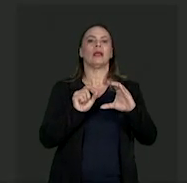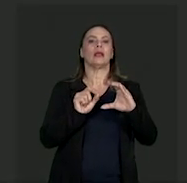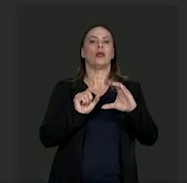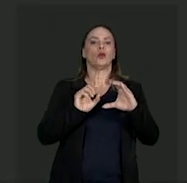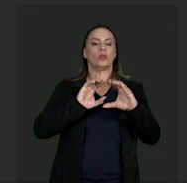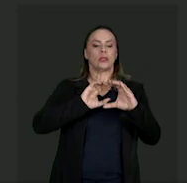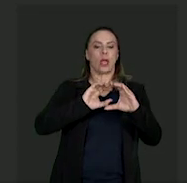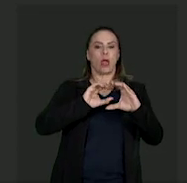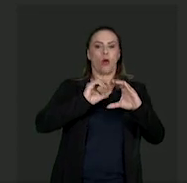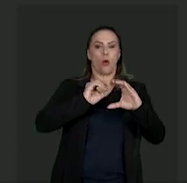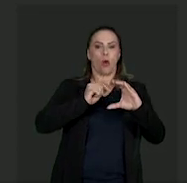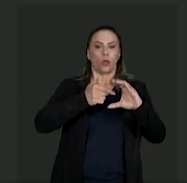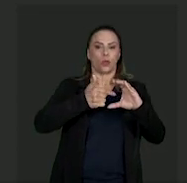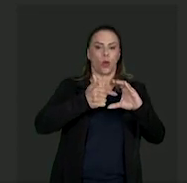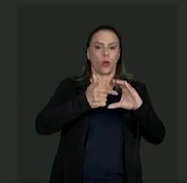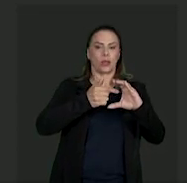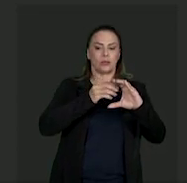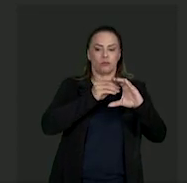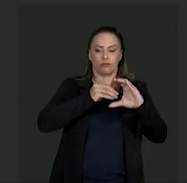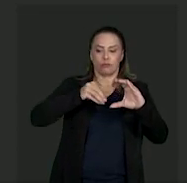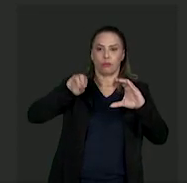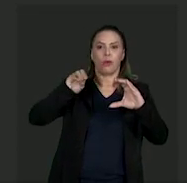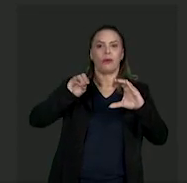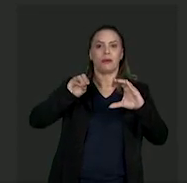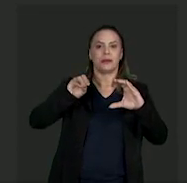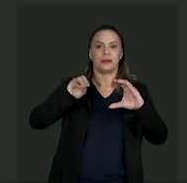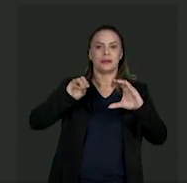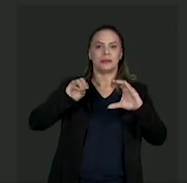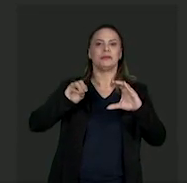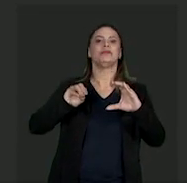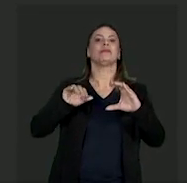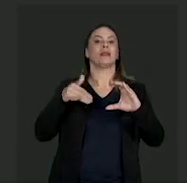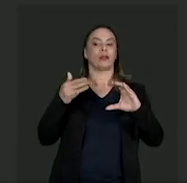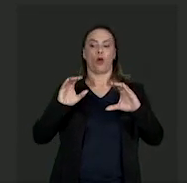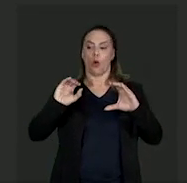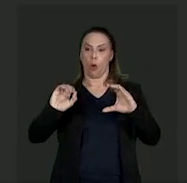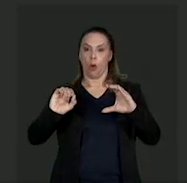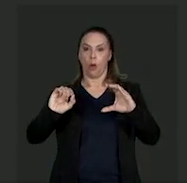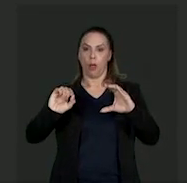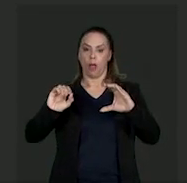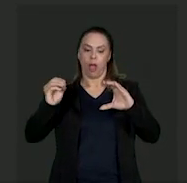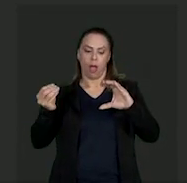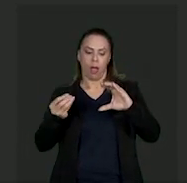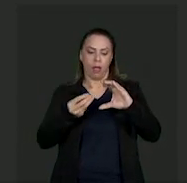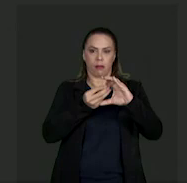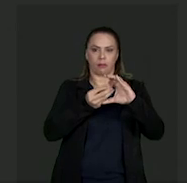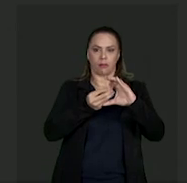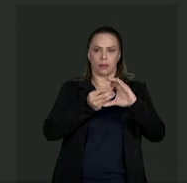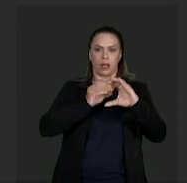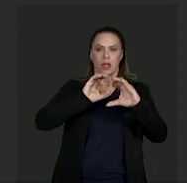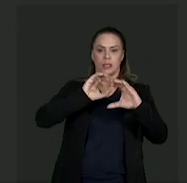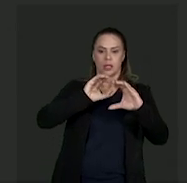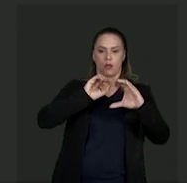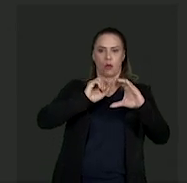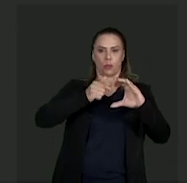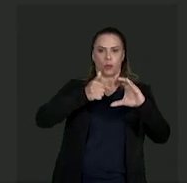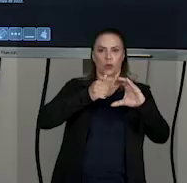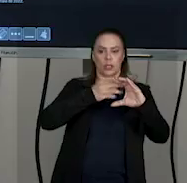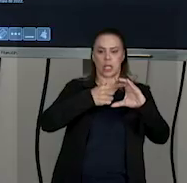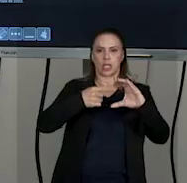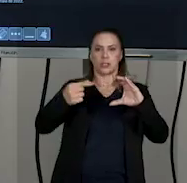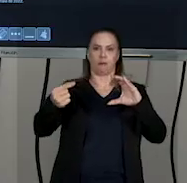carbônico. Assim como as excretas, né? As demais excretas que tem no organismo.